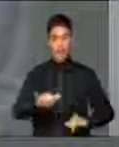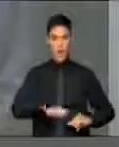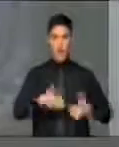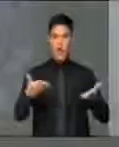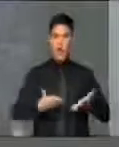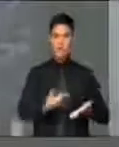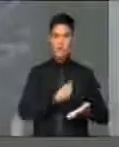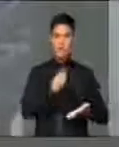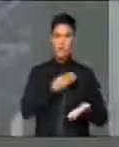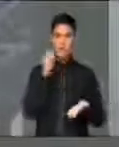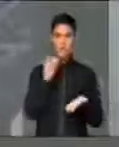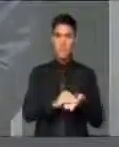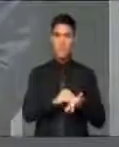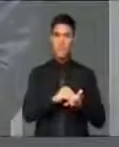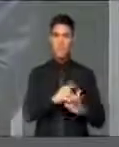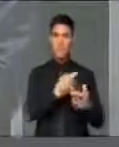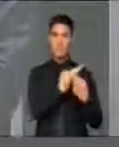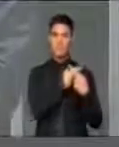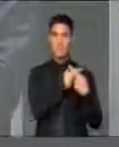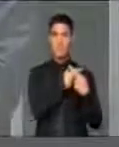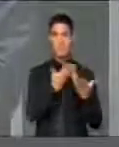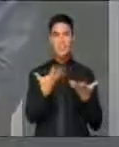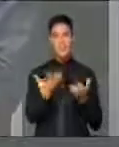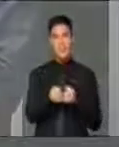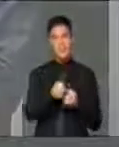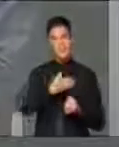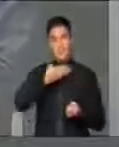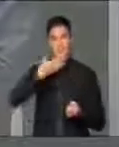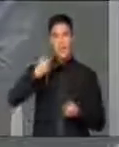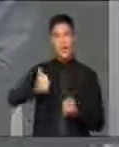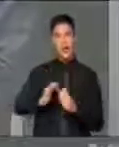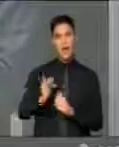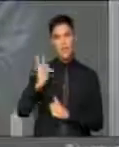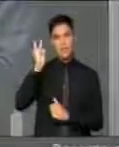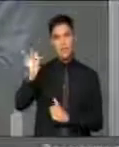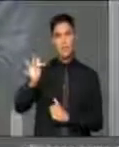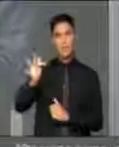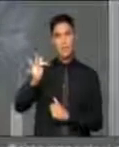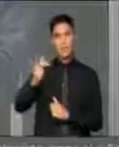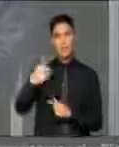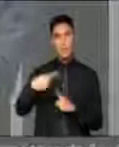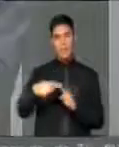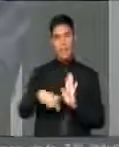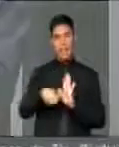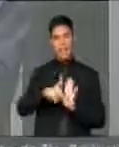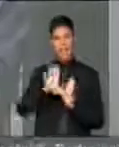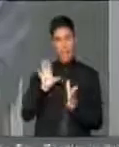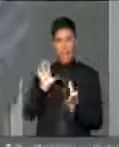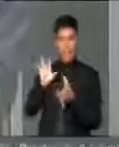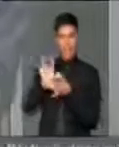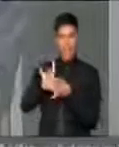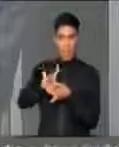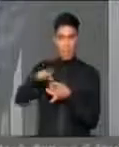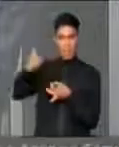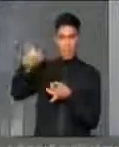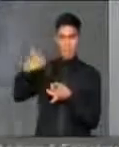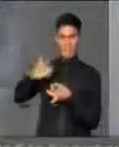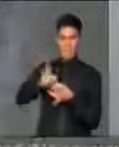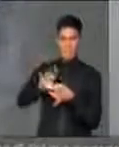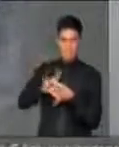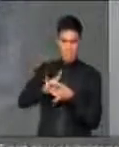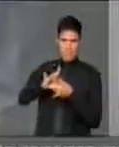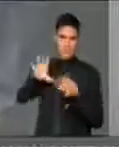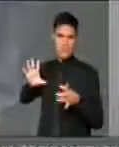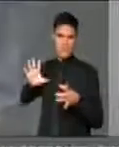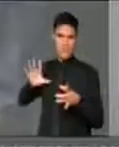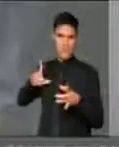de irresponsabilidade. Vamos plantar o futuro em vez de se agarrar aos escombros do passado. Tenho convicção